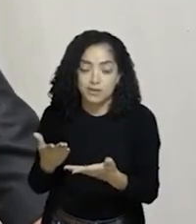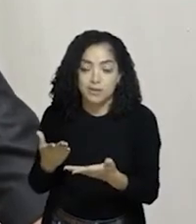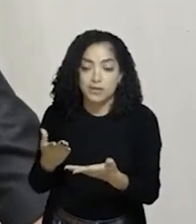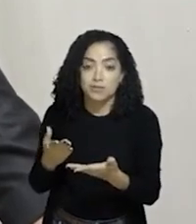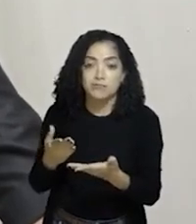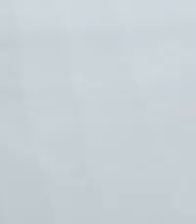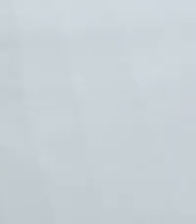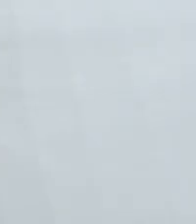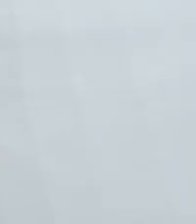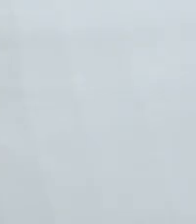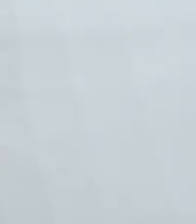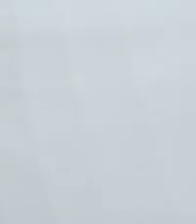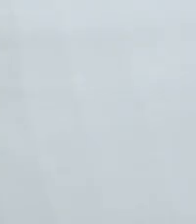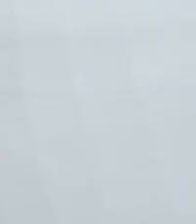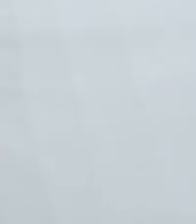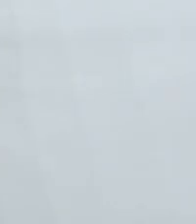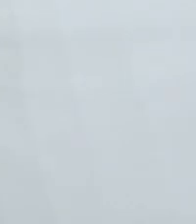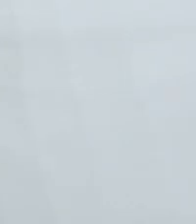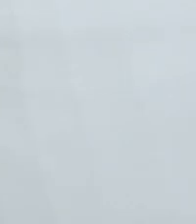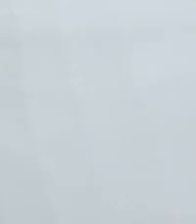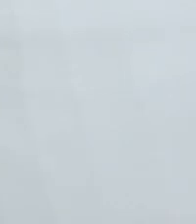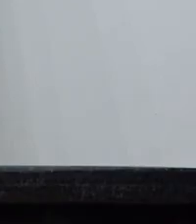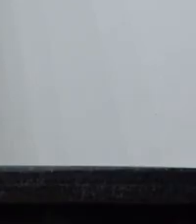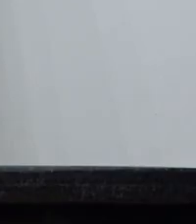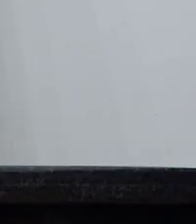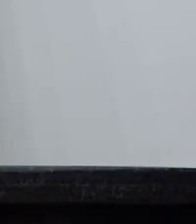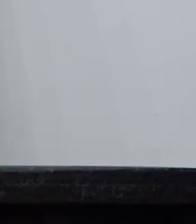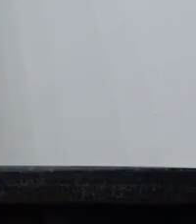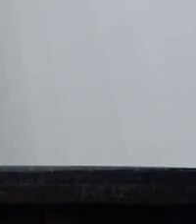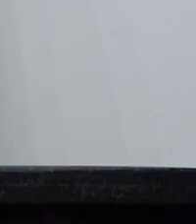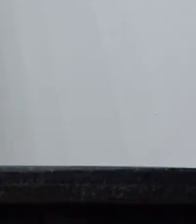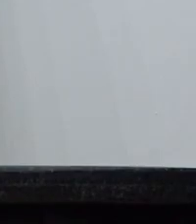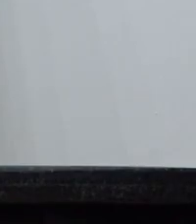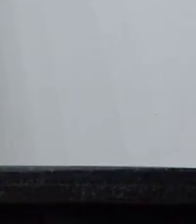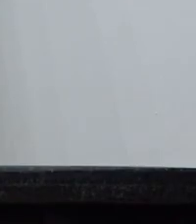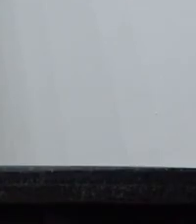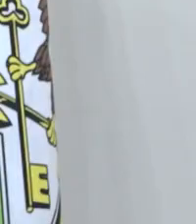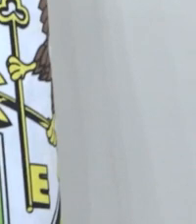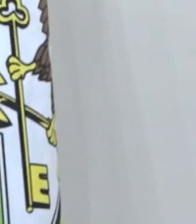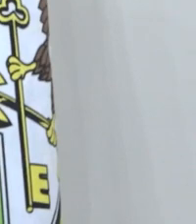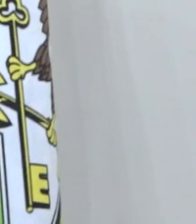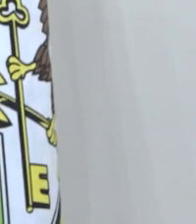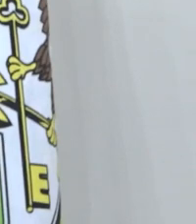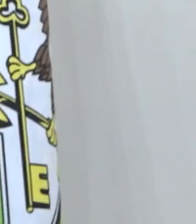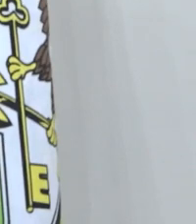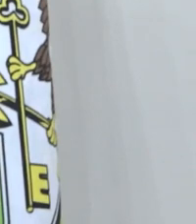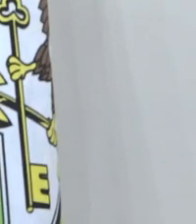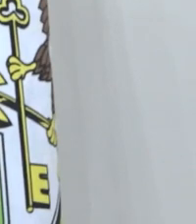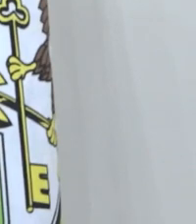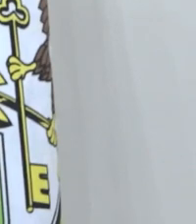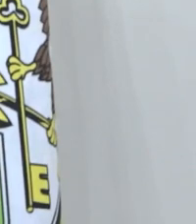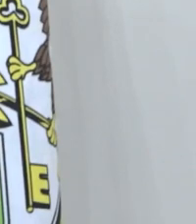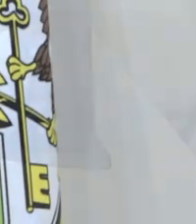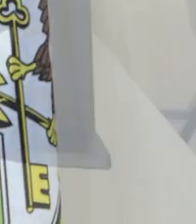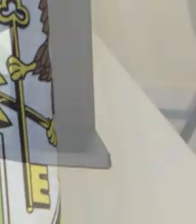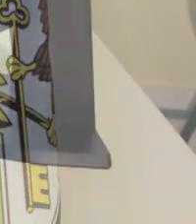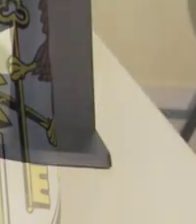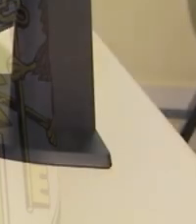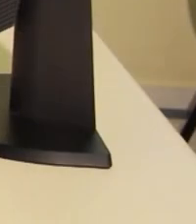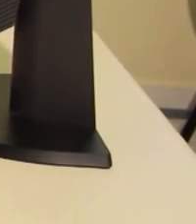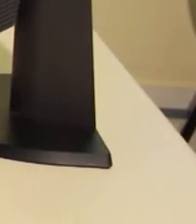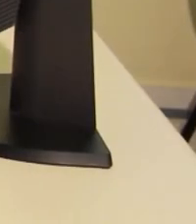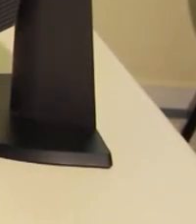que trabalha o deputado Carlos Humberto e o deputado Maurício escudillark falaram sobre a expectativa de votação